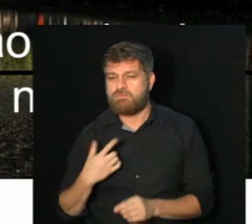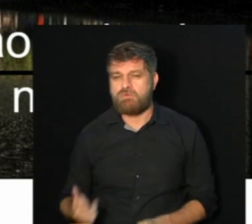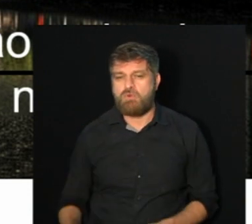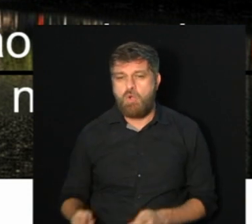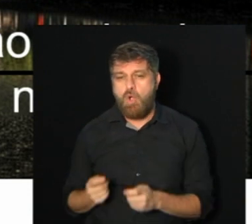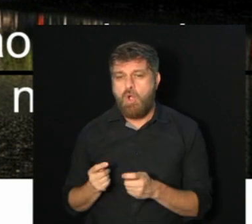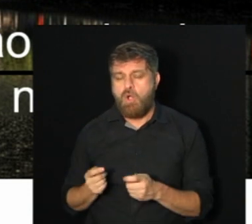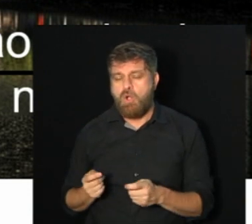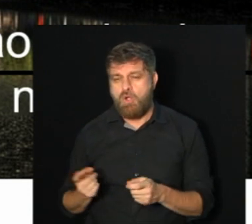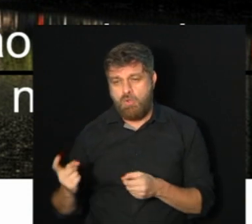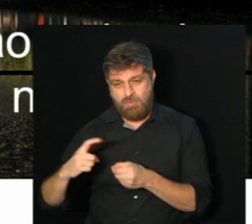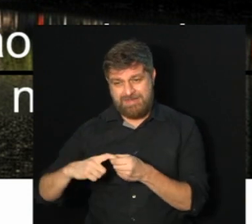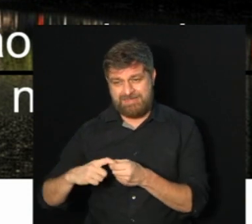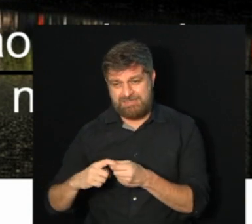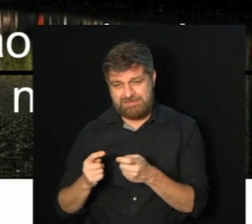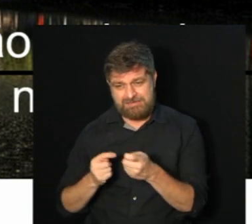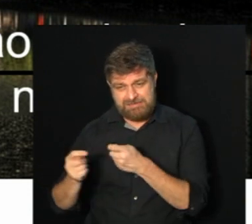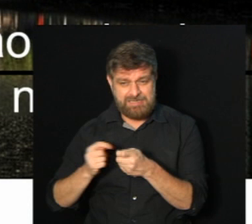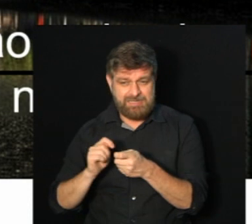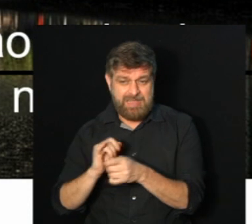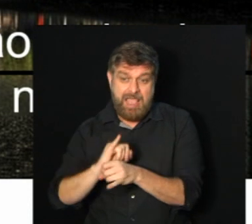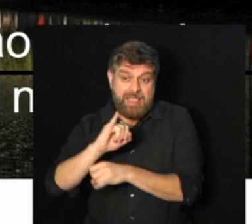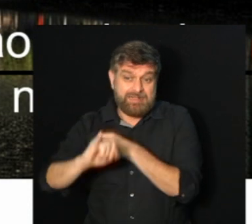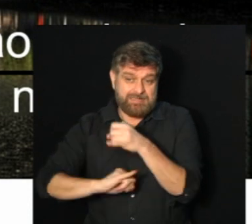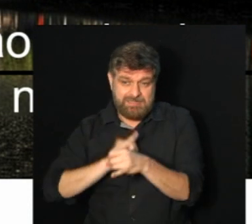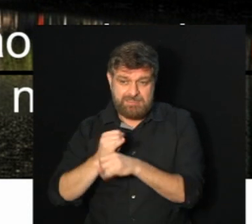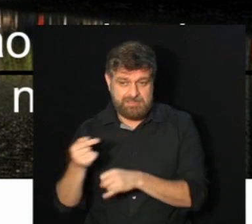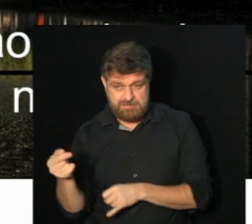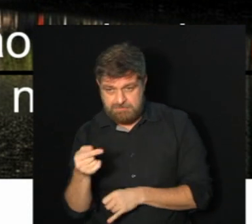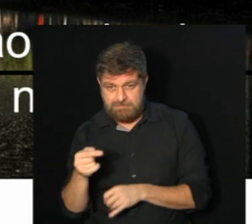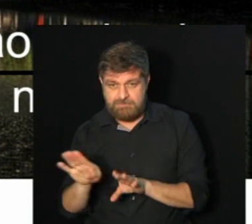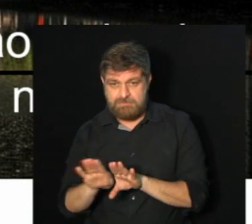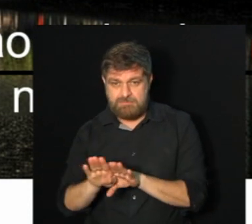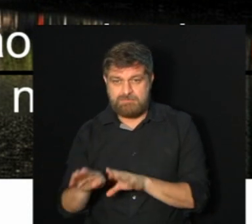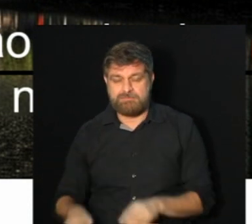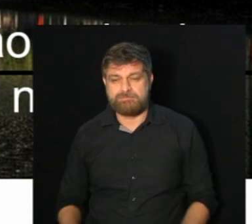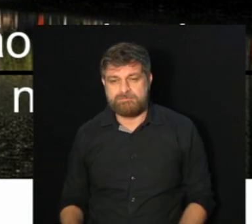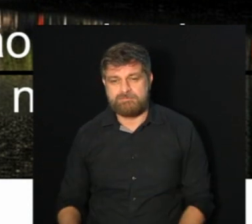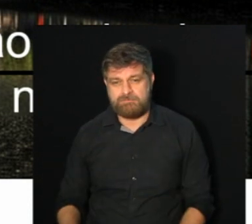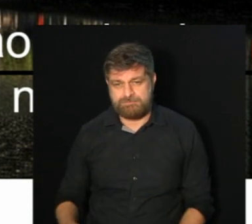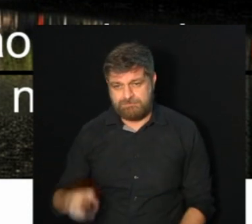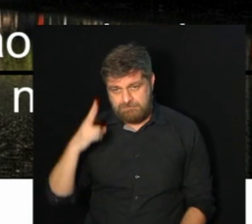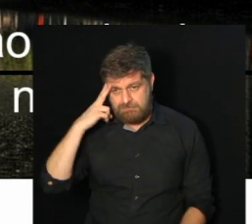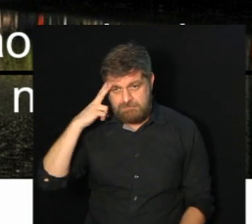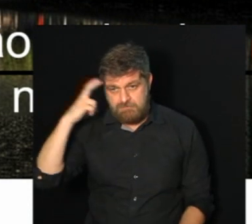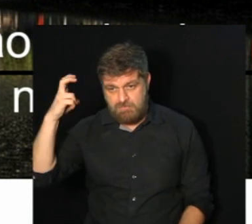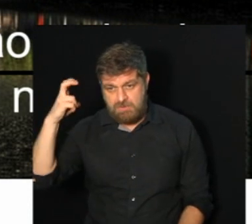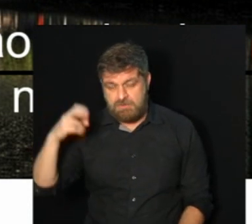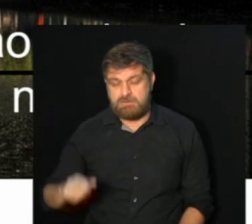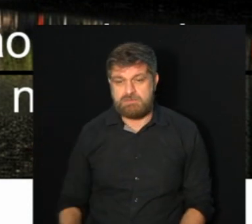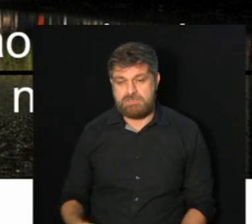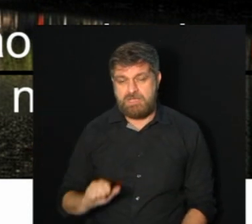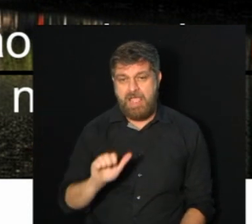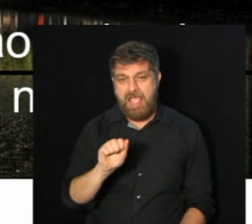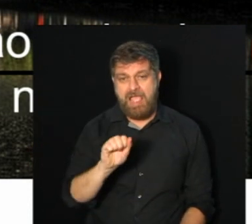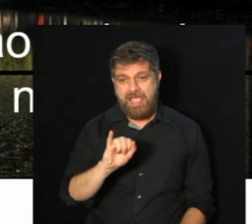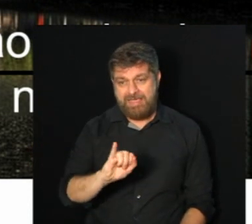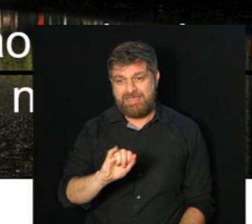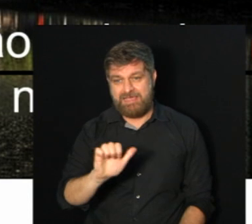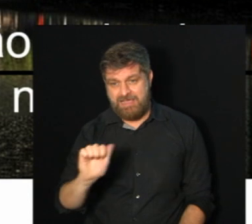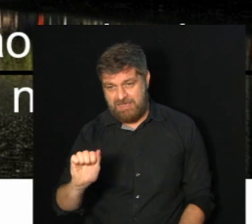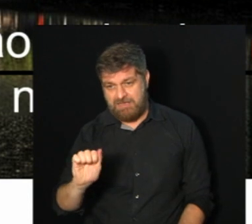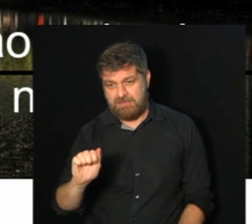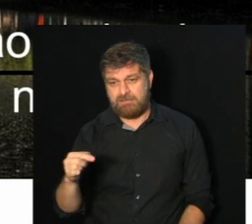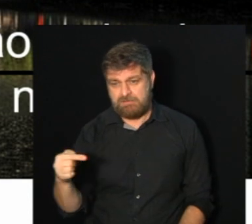controlar outra, que é dito a internet das coisas, a inteligência artificial também, né? Então, eu tenho uma plataforma de inteligência